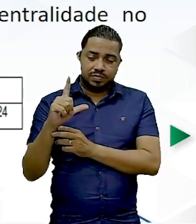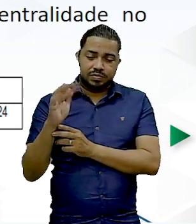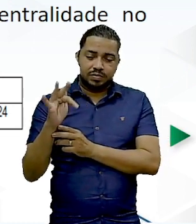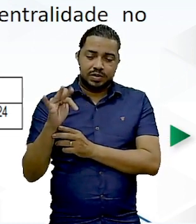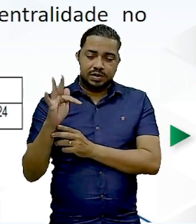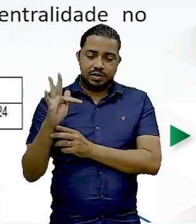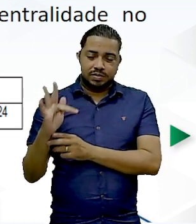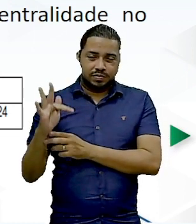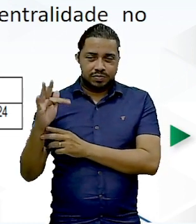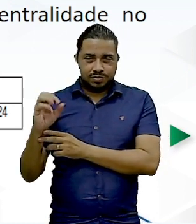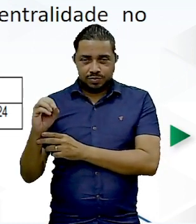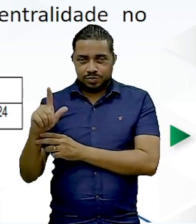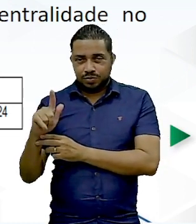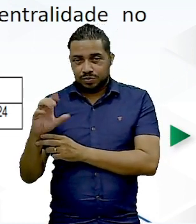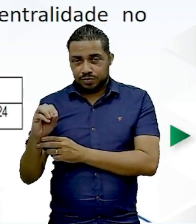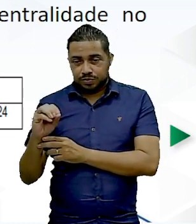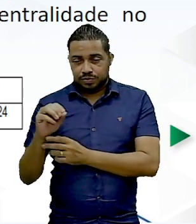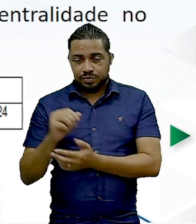Fogo